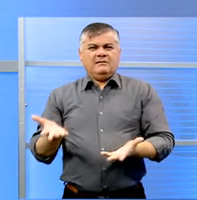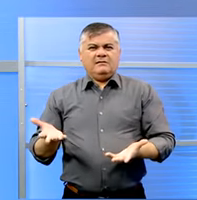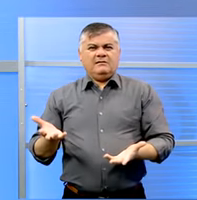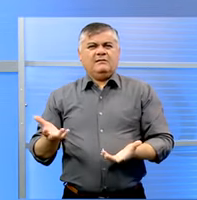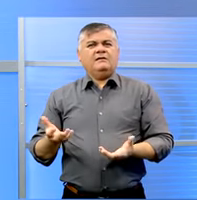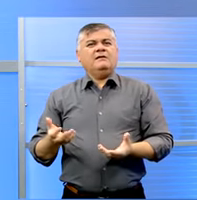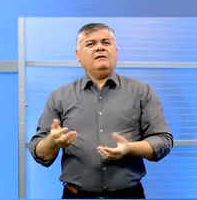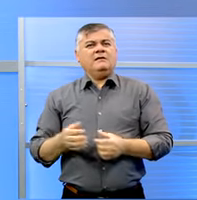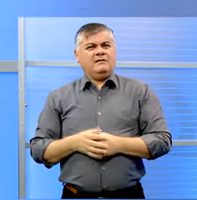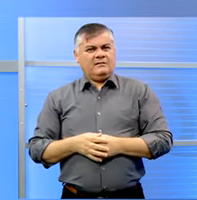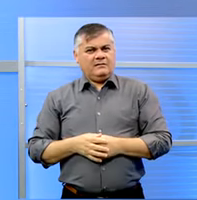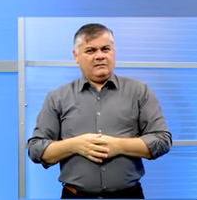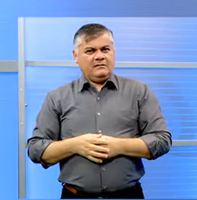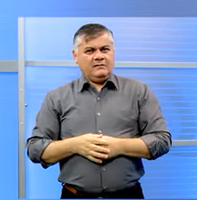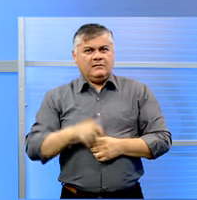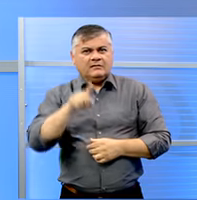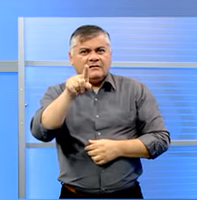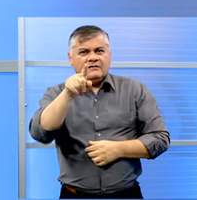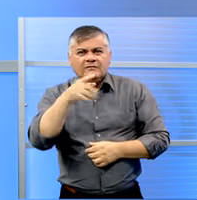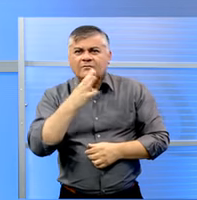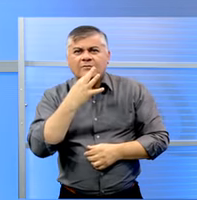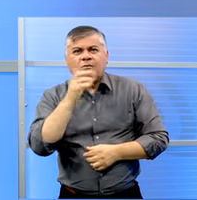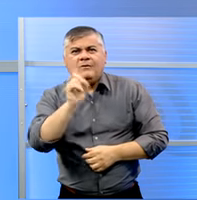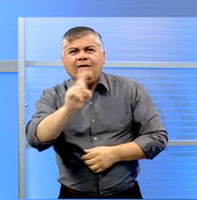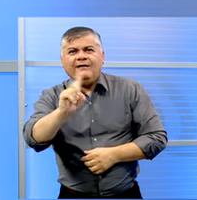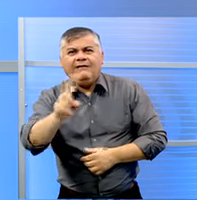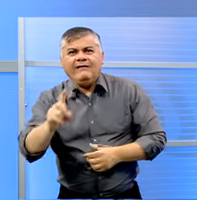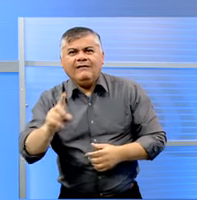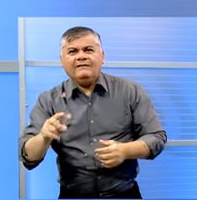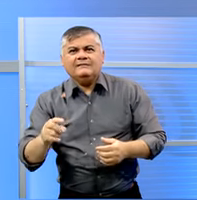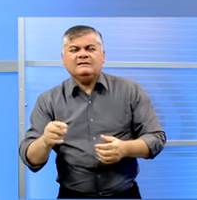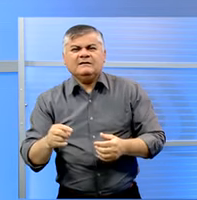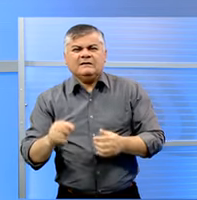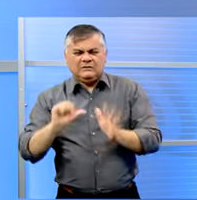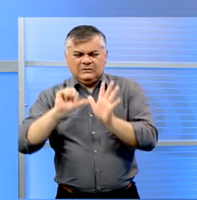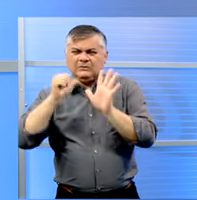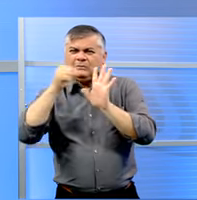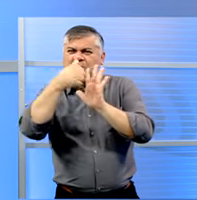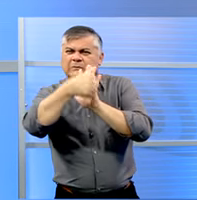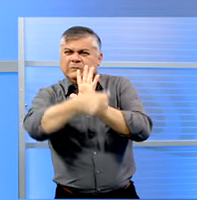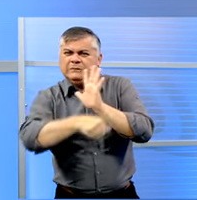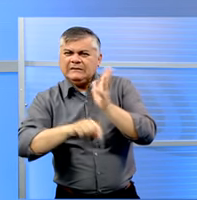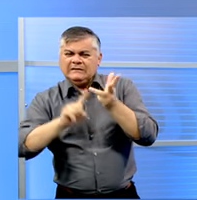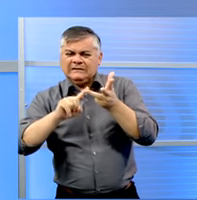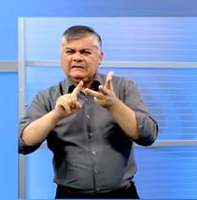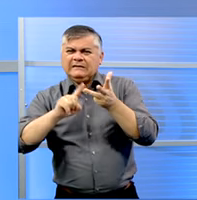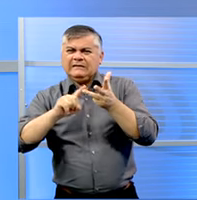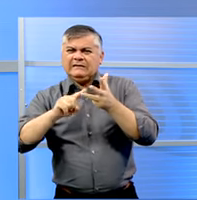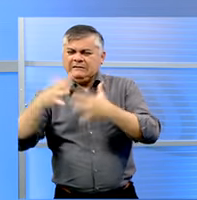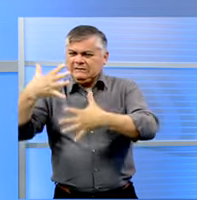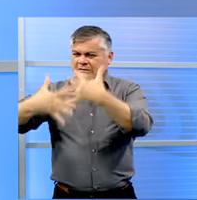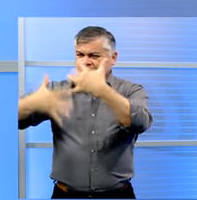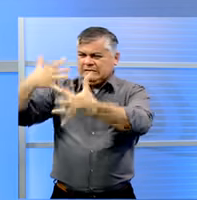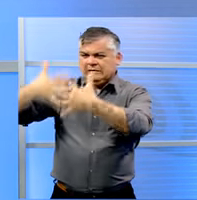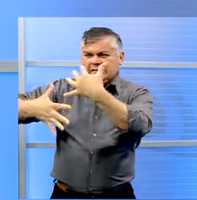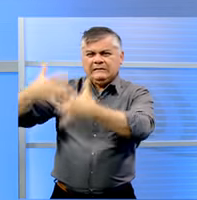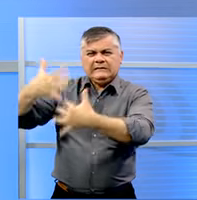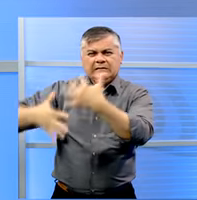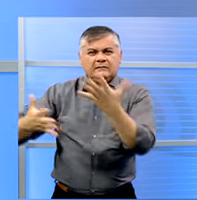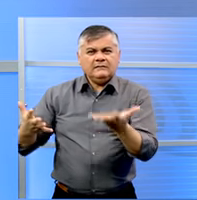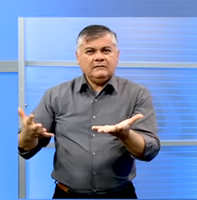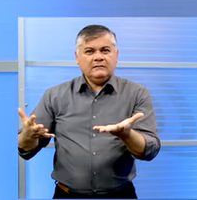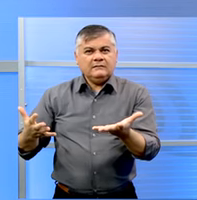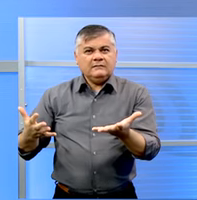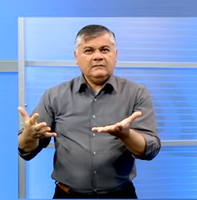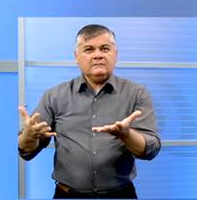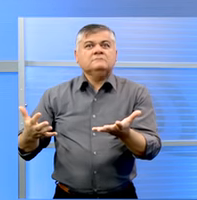Ixi, estou falando com você de coisas que você ainda não entende. Configuração de mão, distraidores quirêmicos.